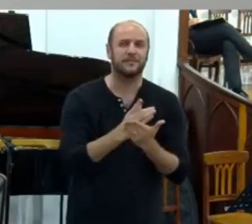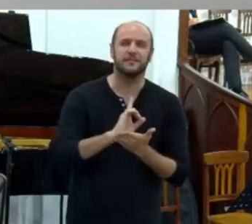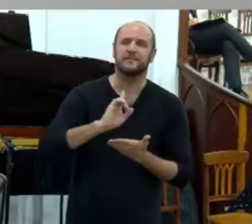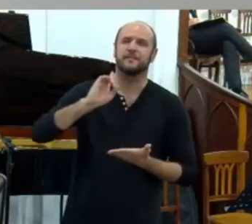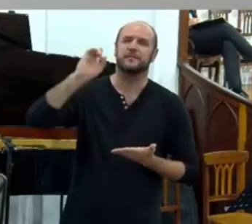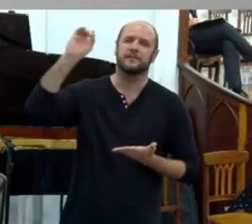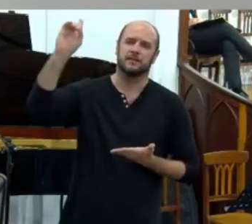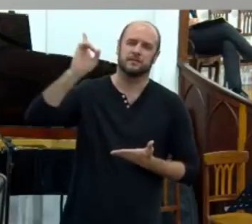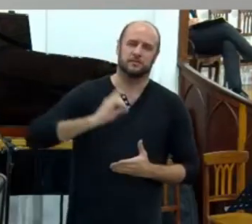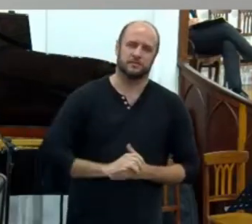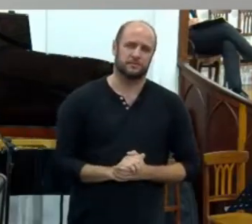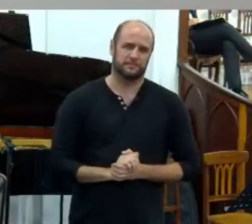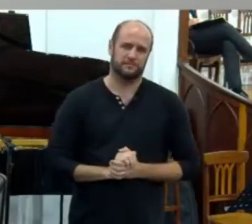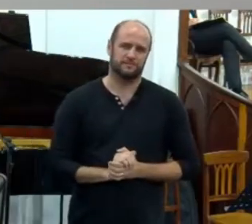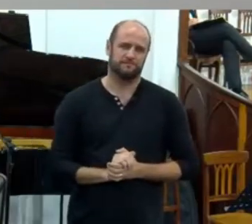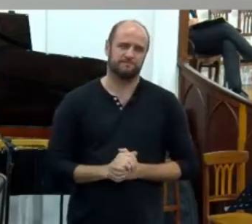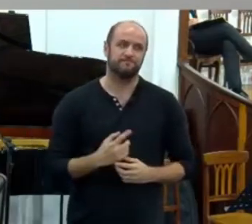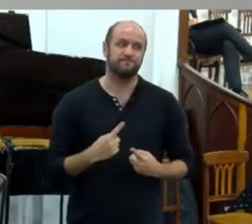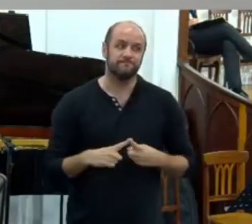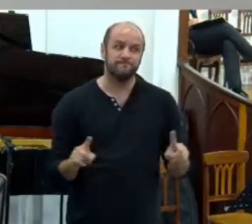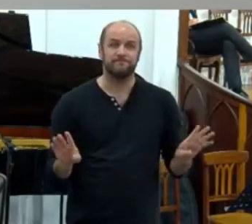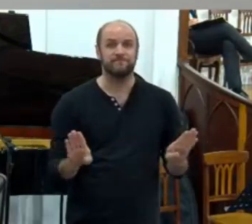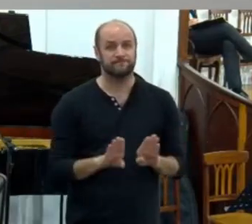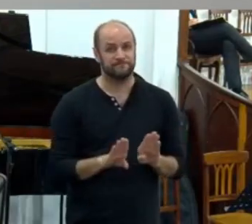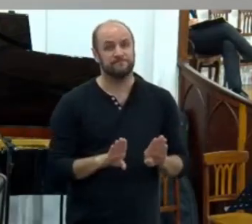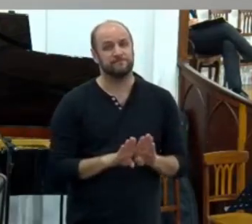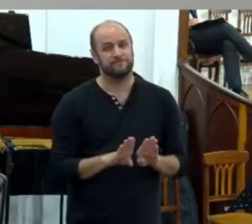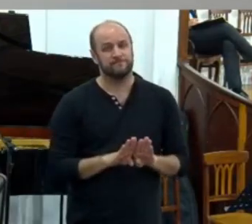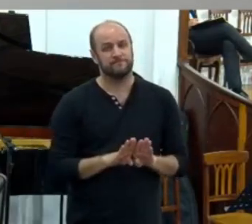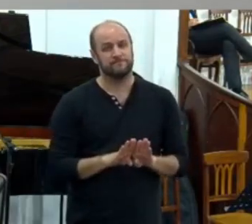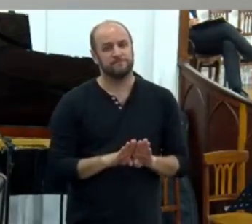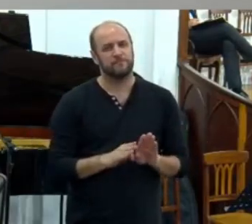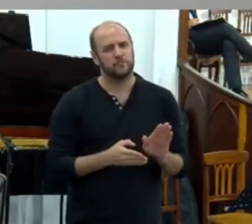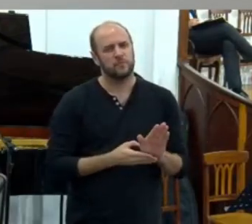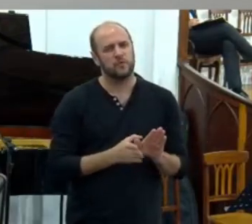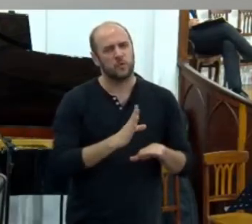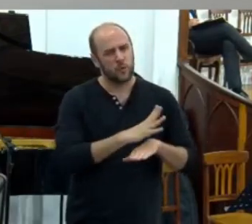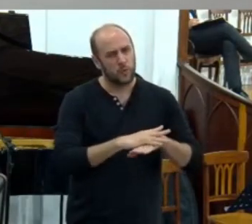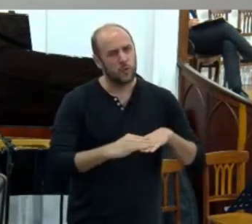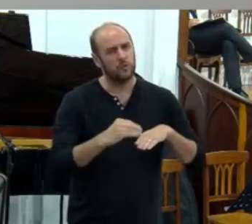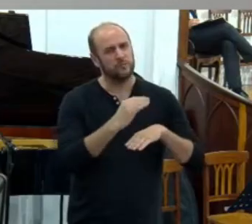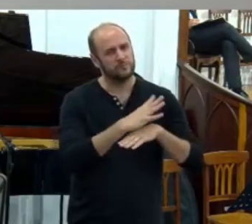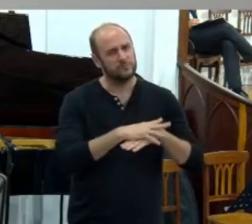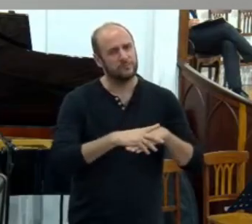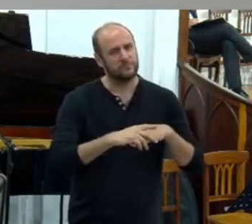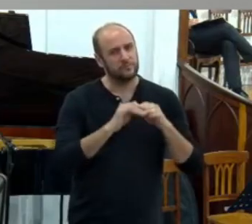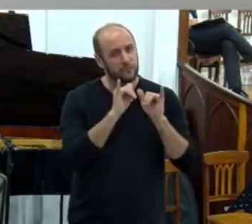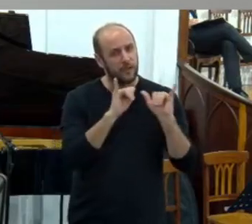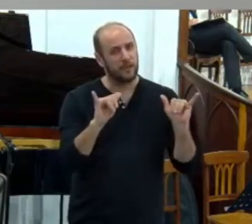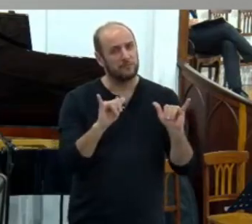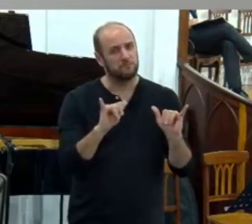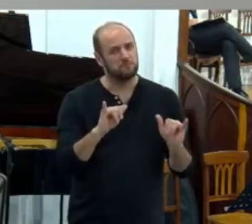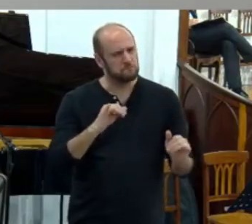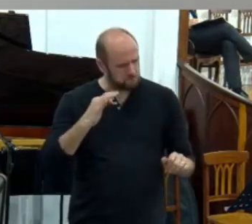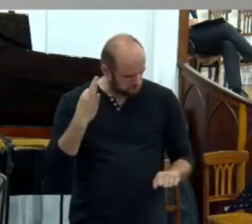Deus, mas também como uma palavra de consolo, dizendo: